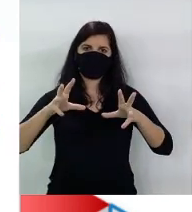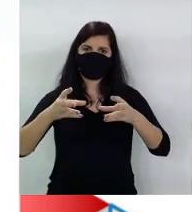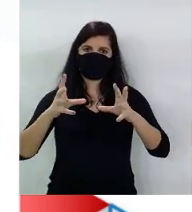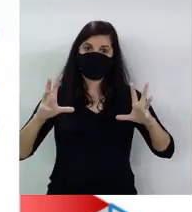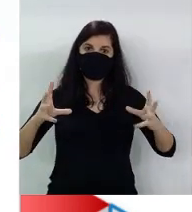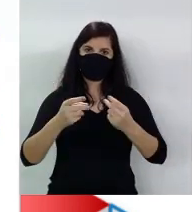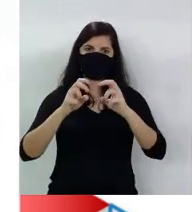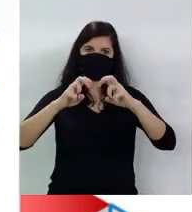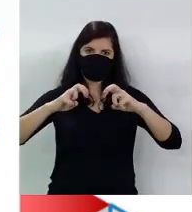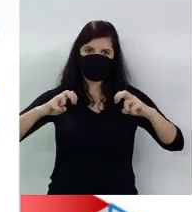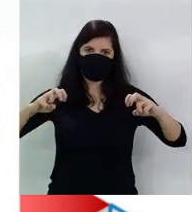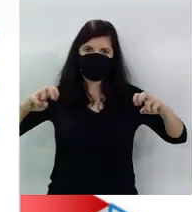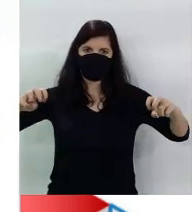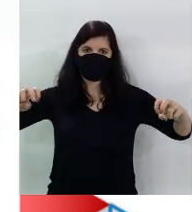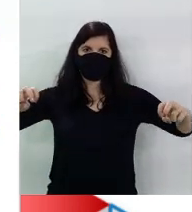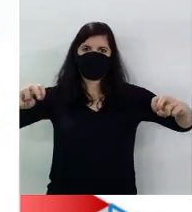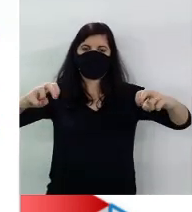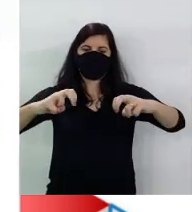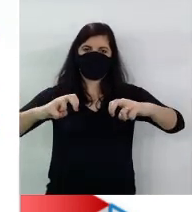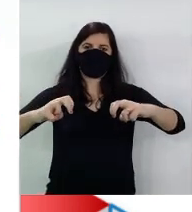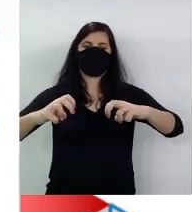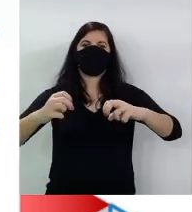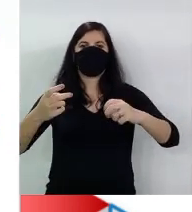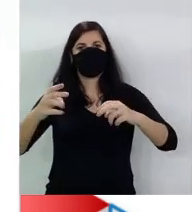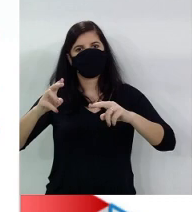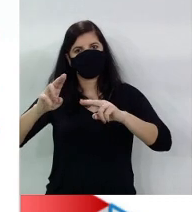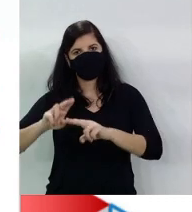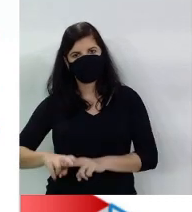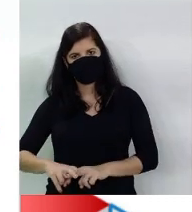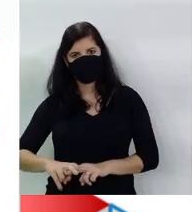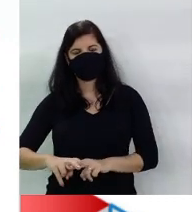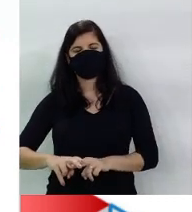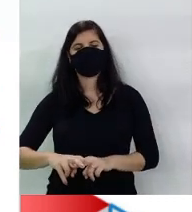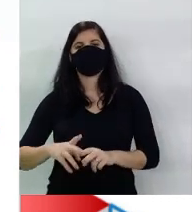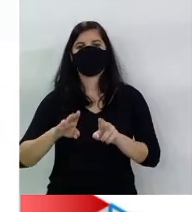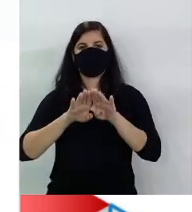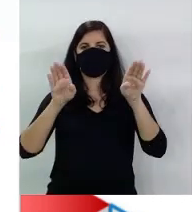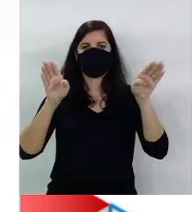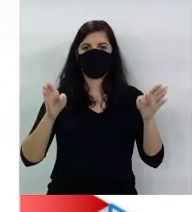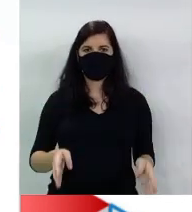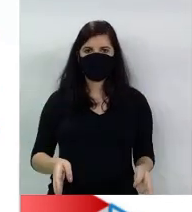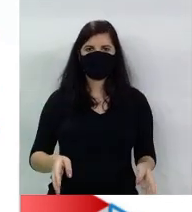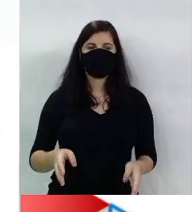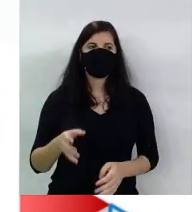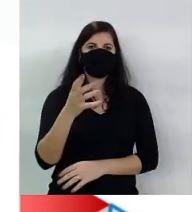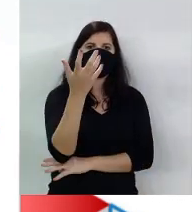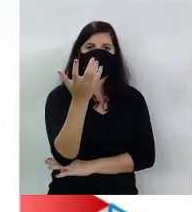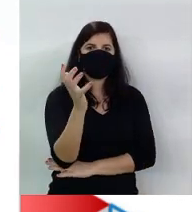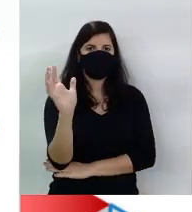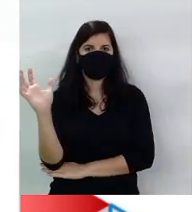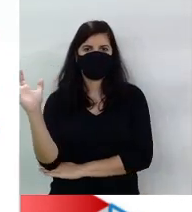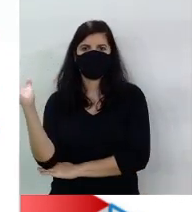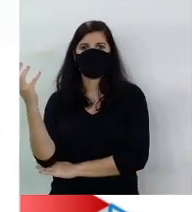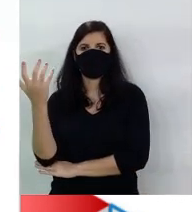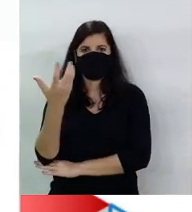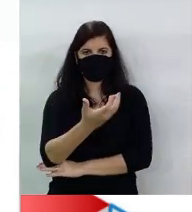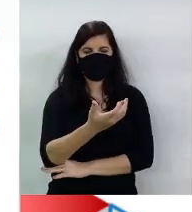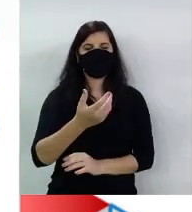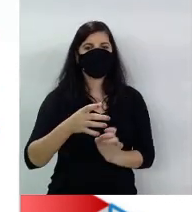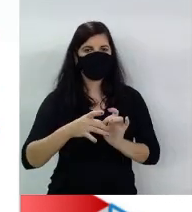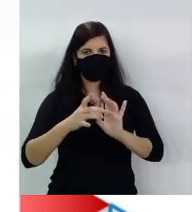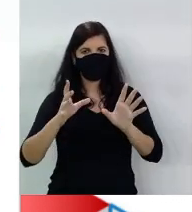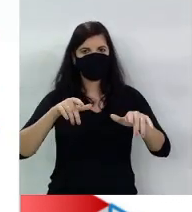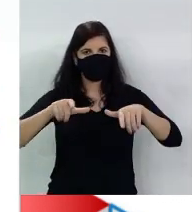sentam em banquinhos ou diretamente no chão. Nas mesas, a jurema do chão, geralmente os